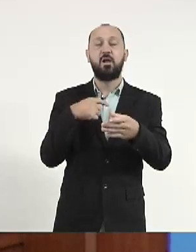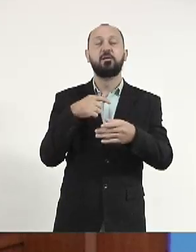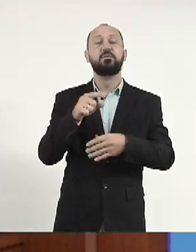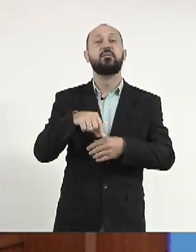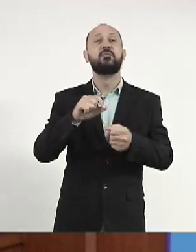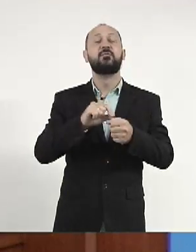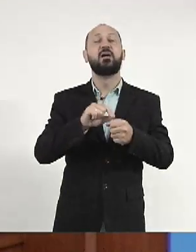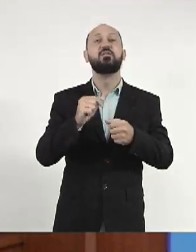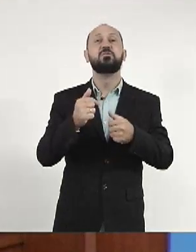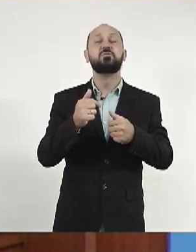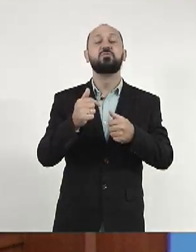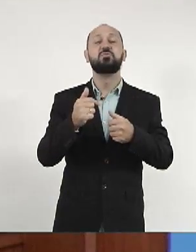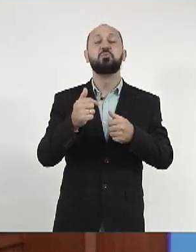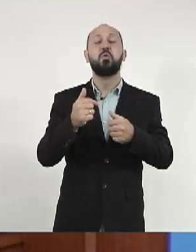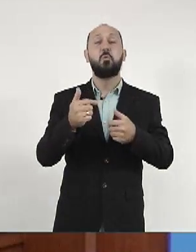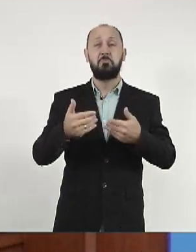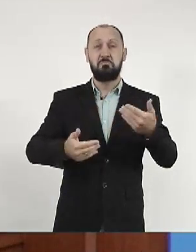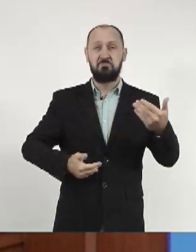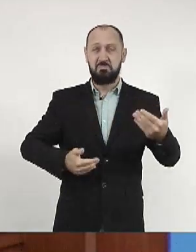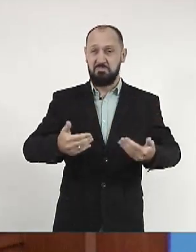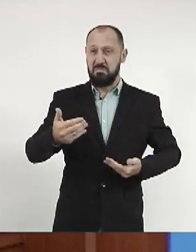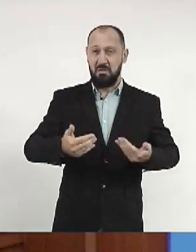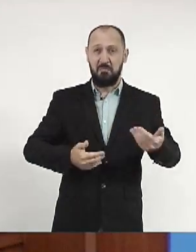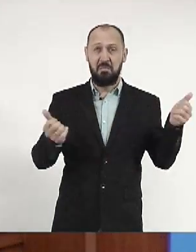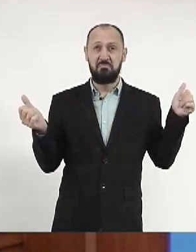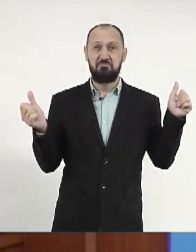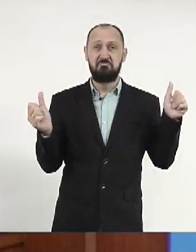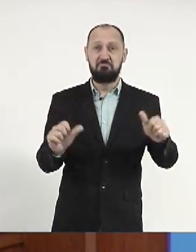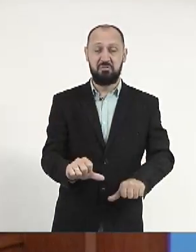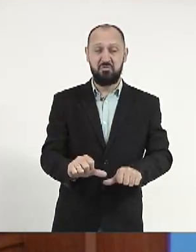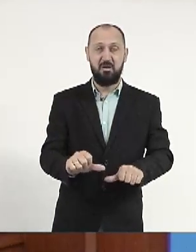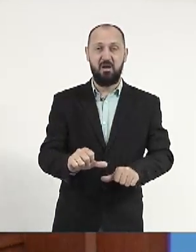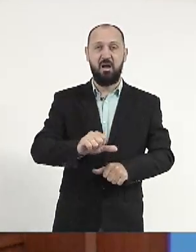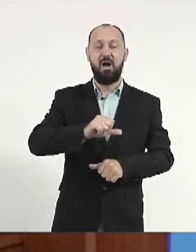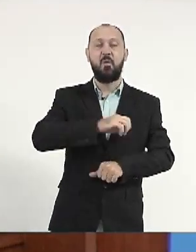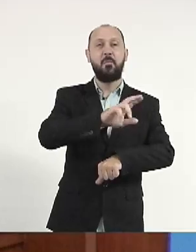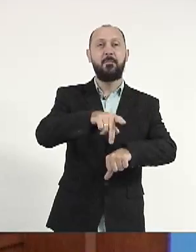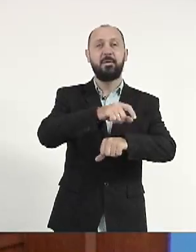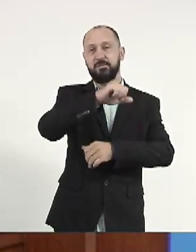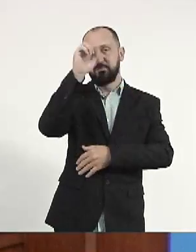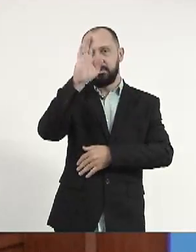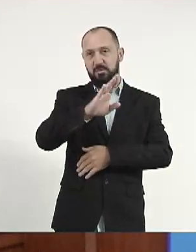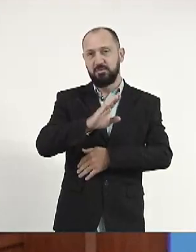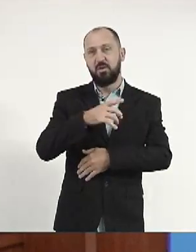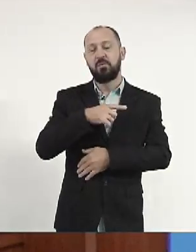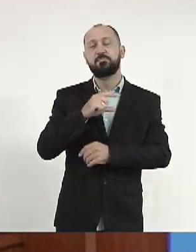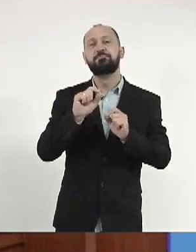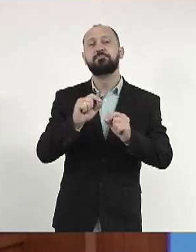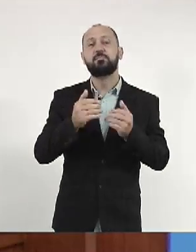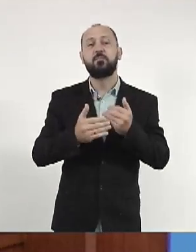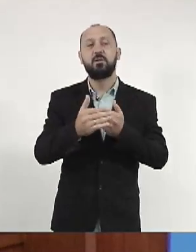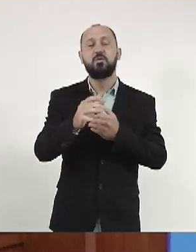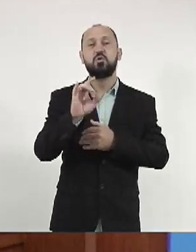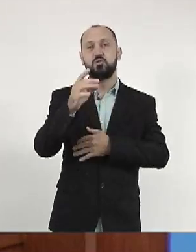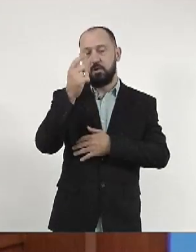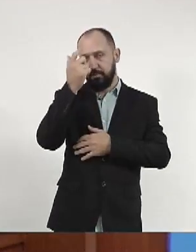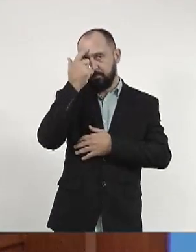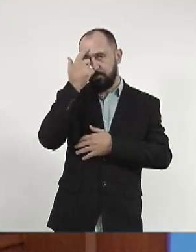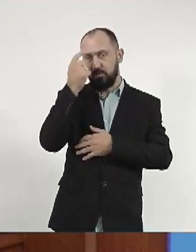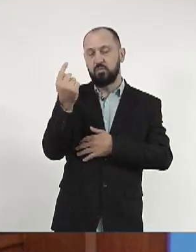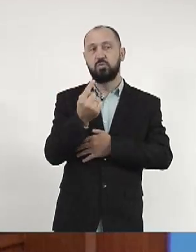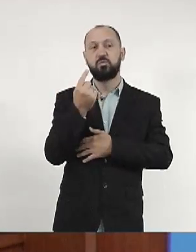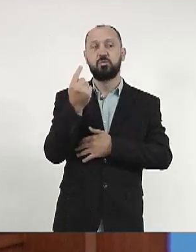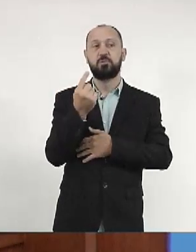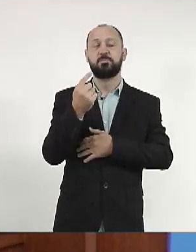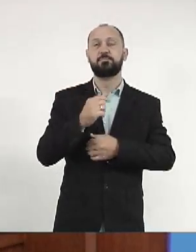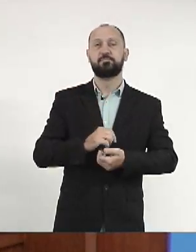presta um grande desserviço à nação brasileira na medida em que eles só pensam numa